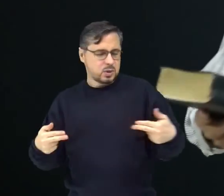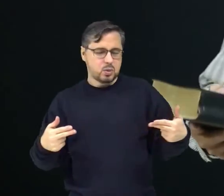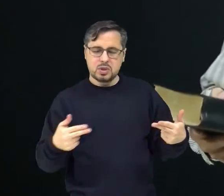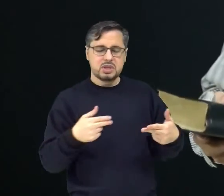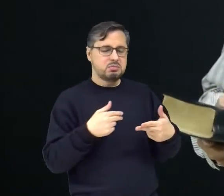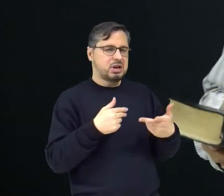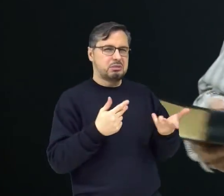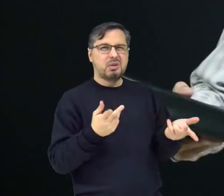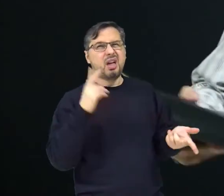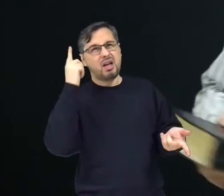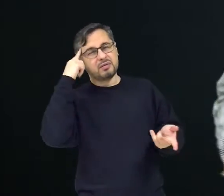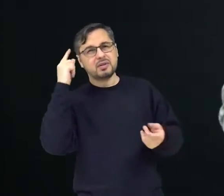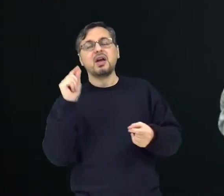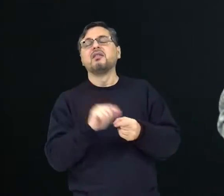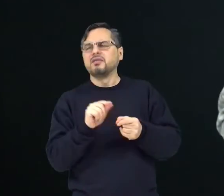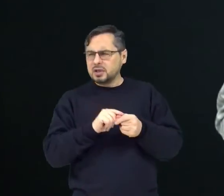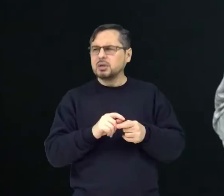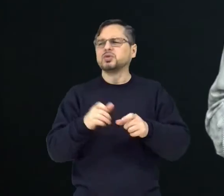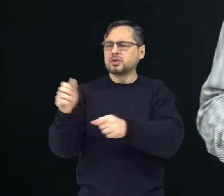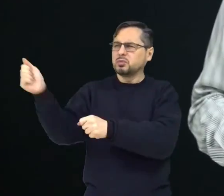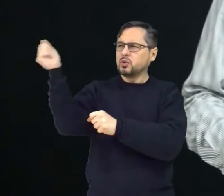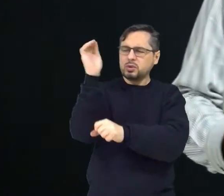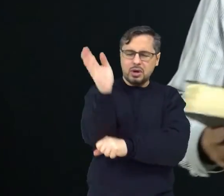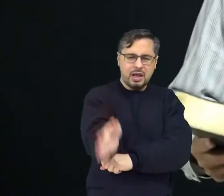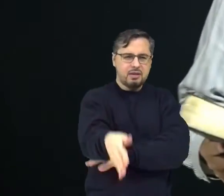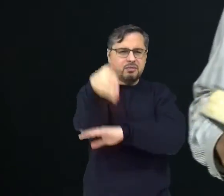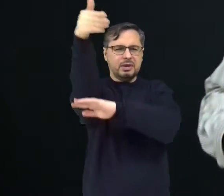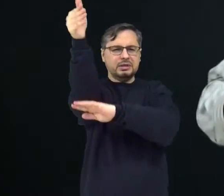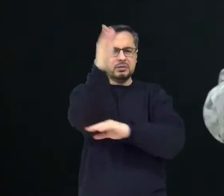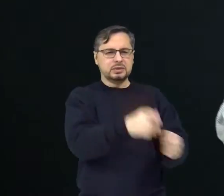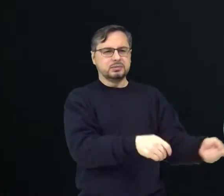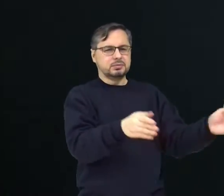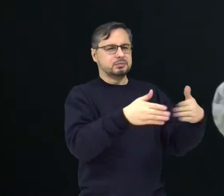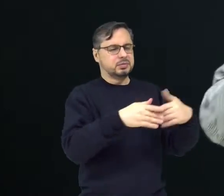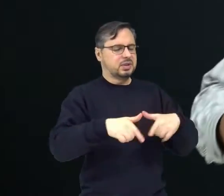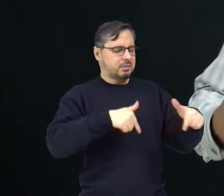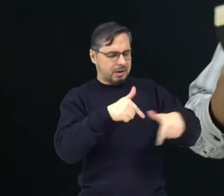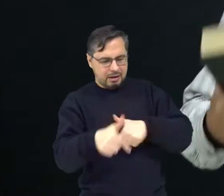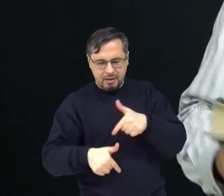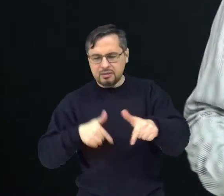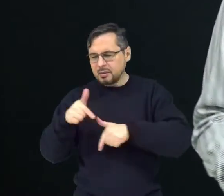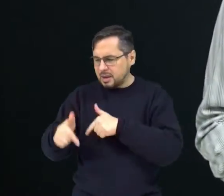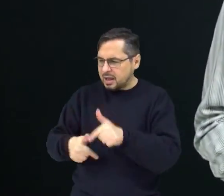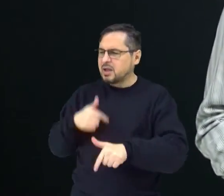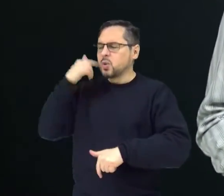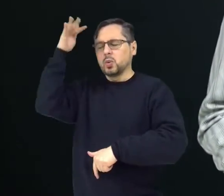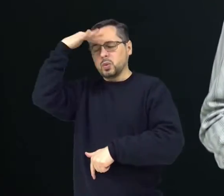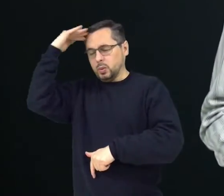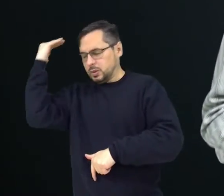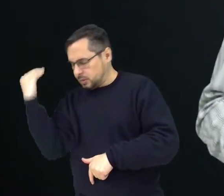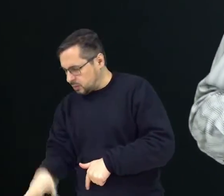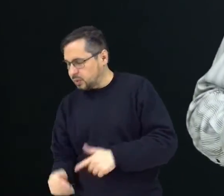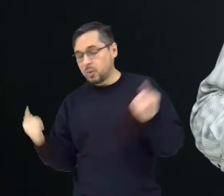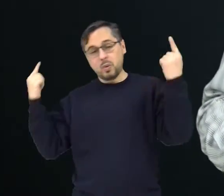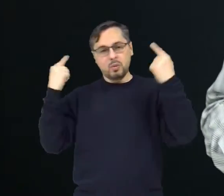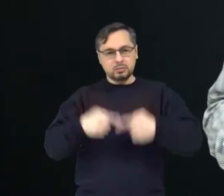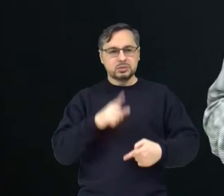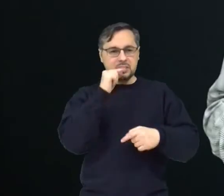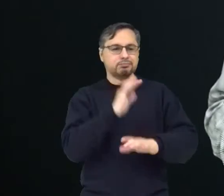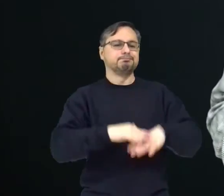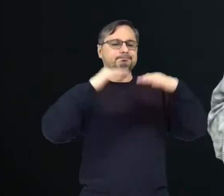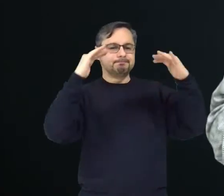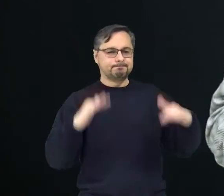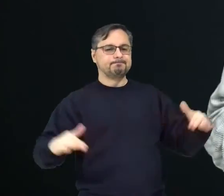Talvez pensaram assim: daremos conta. E aí então começaram a trabalhar contra aquela tempestade. E depois de passado